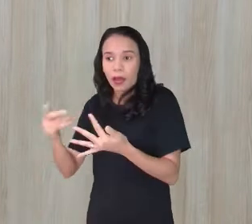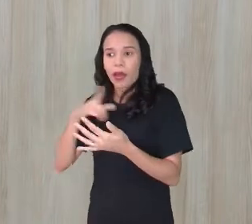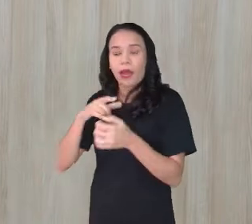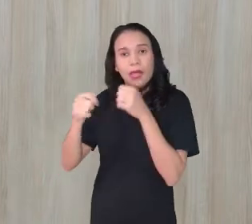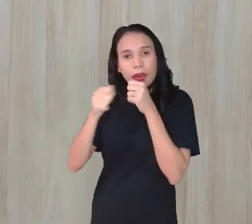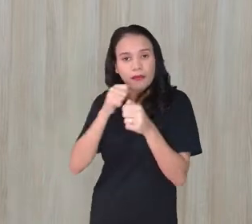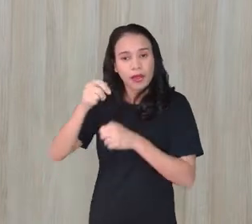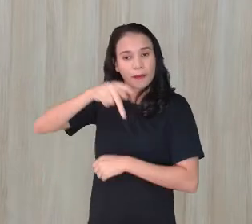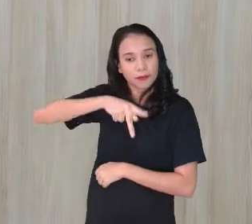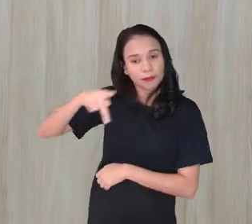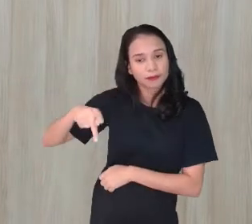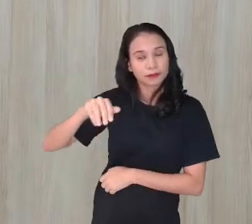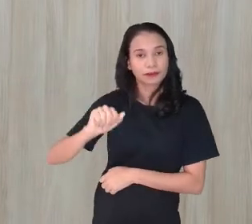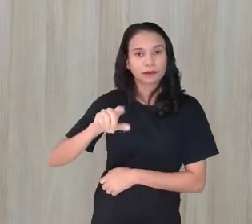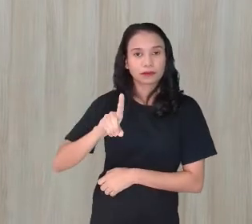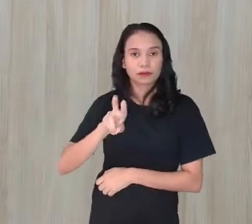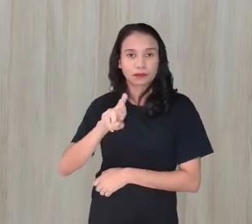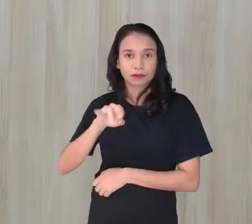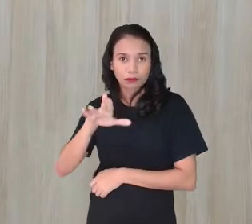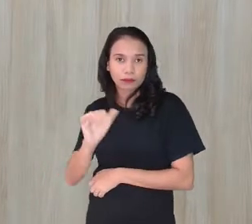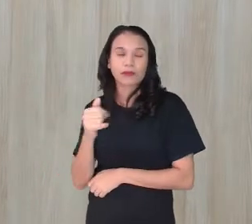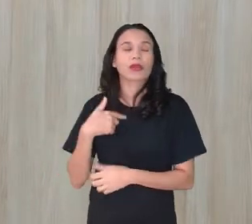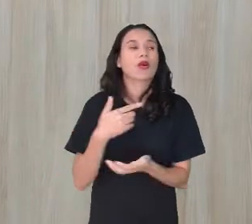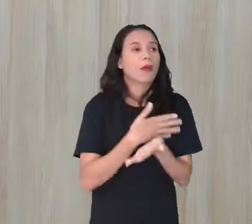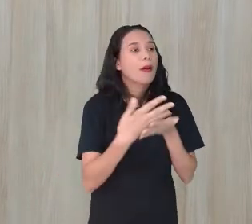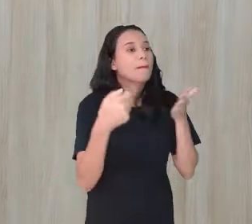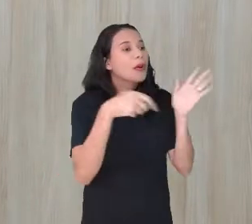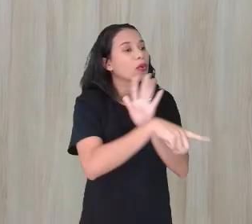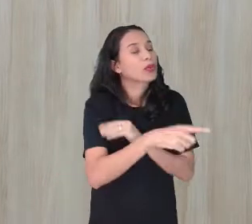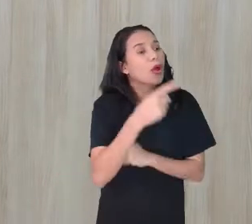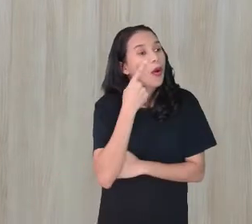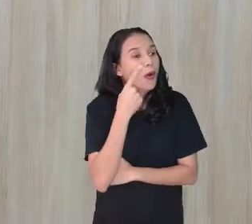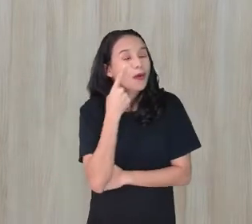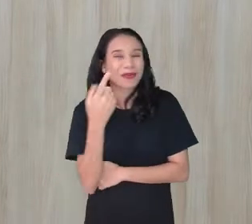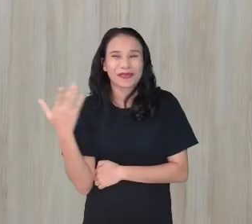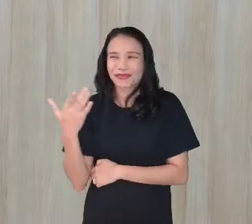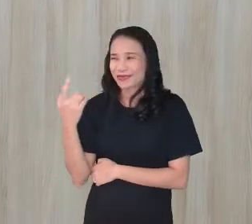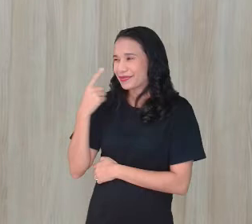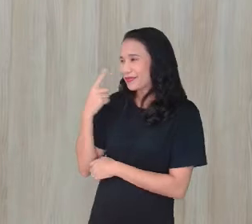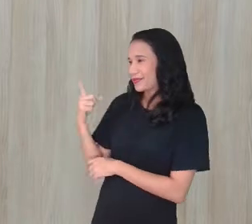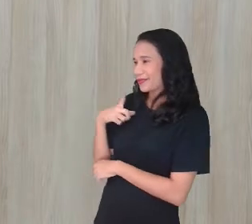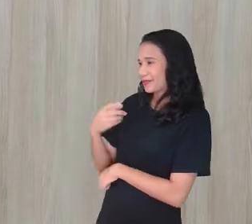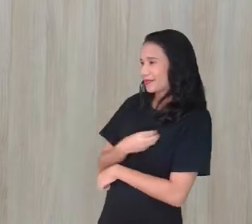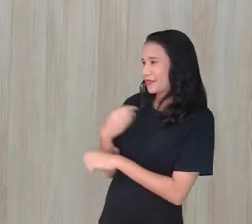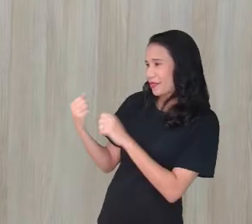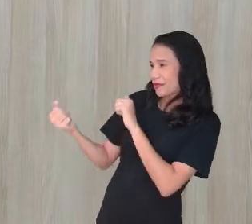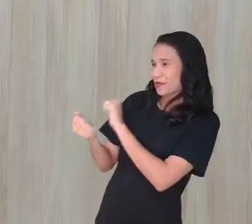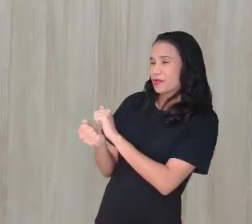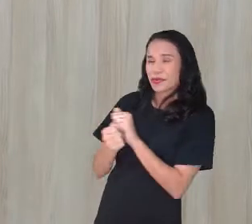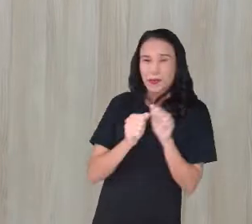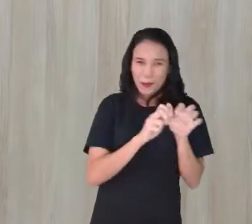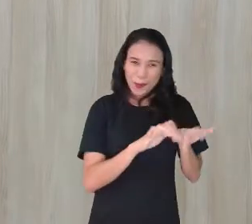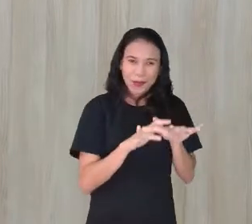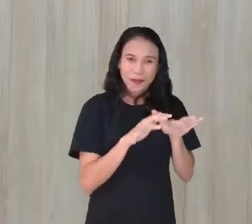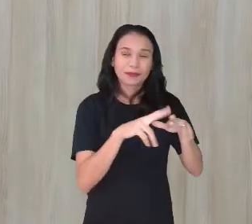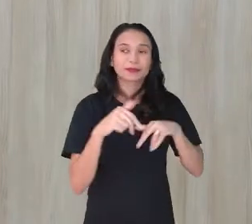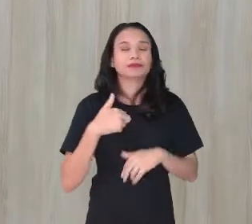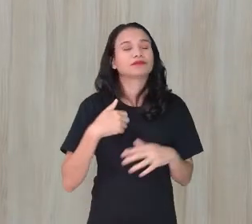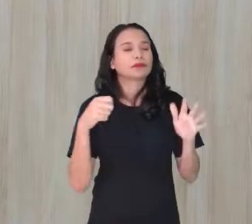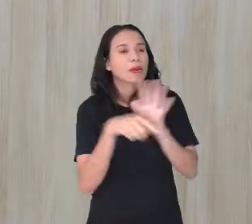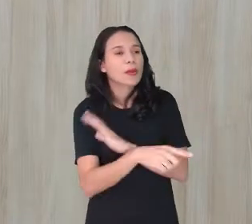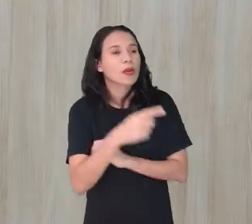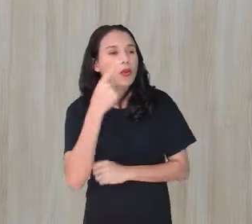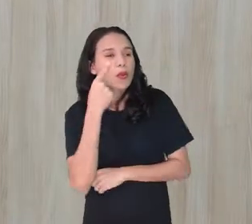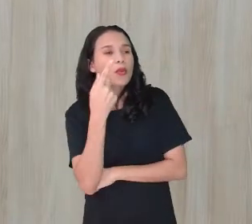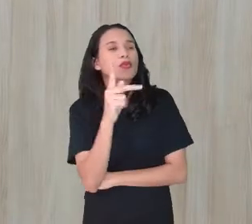com a professora Adriana, por exemplo, eu começo, professora Adriana, que a professora Adriana tá aqui comigo, do meu lado, tá? Tá fazendo o chat. Então, se eu começo, qual